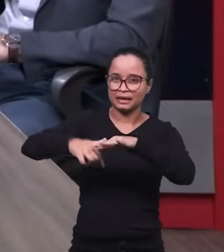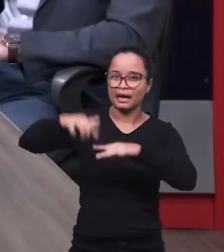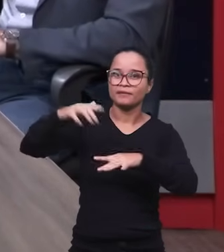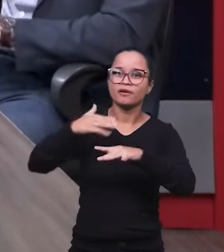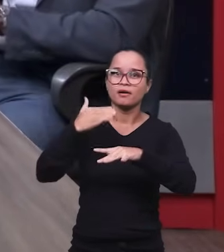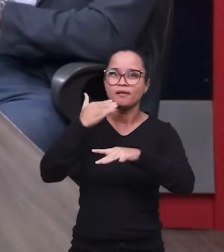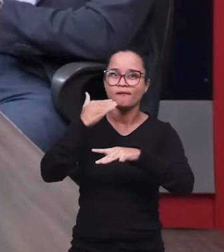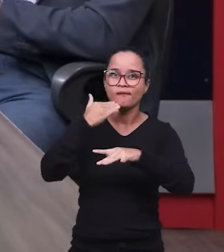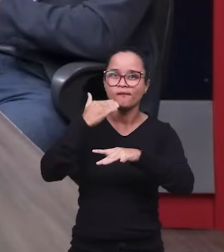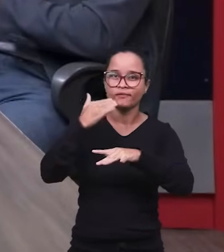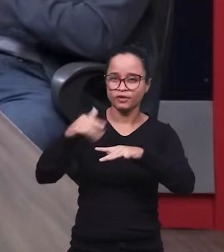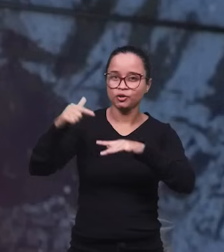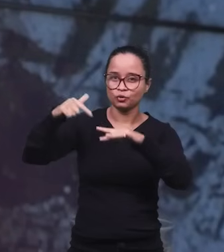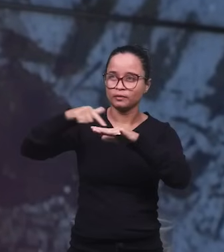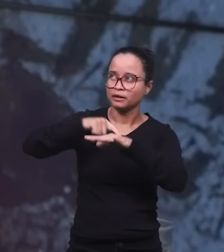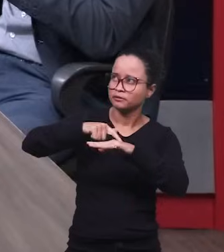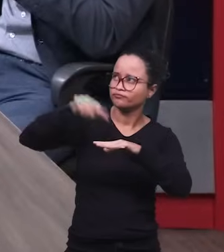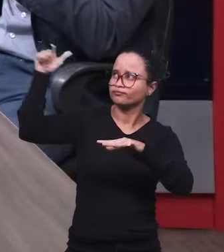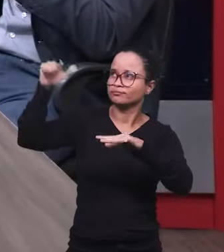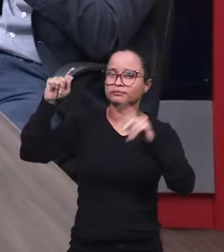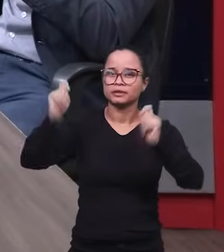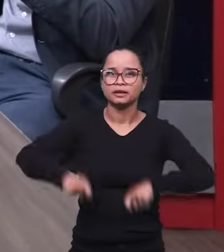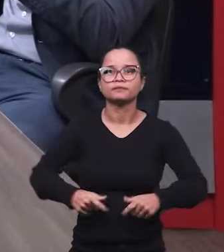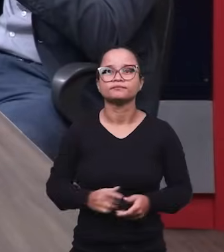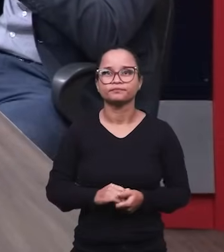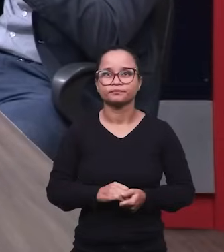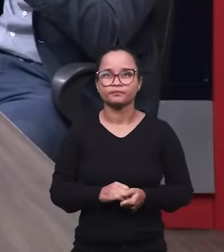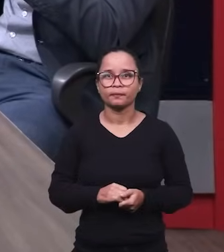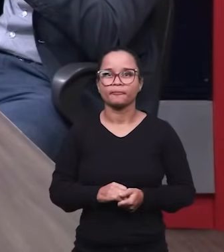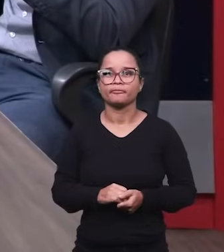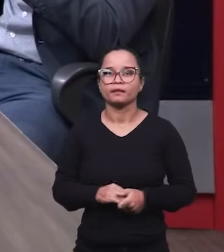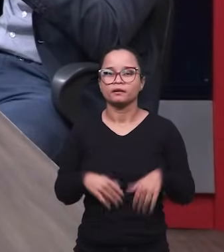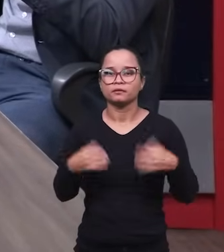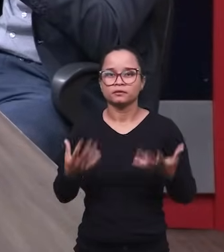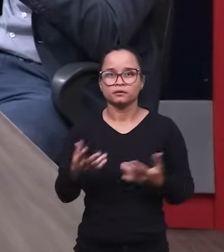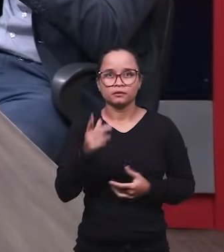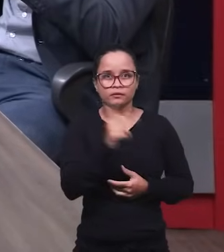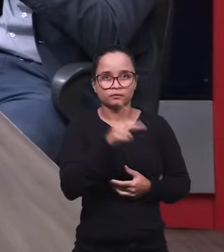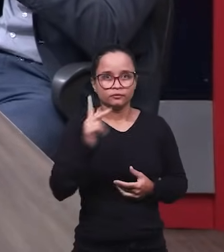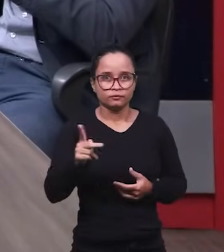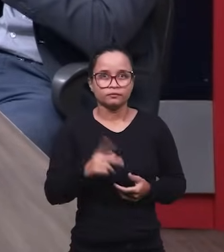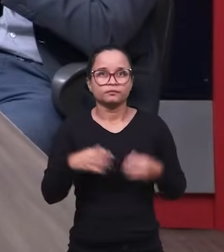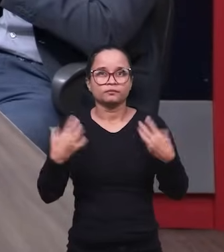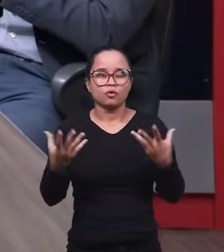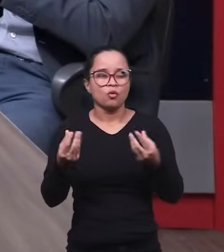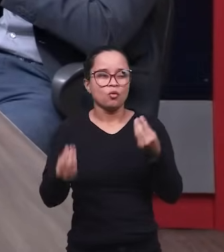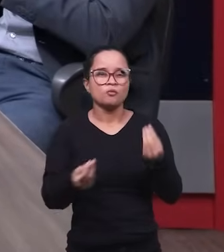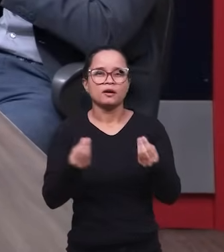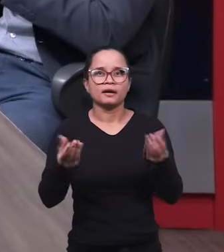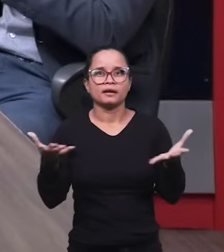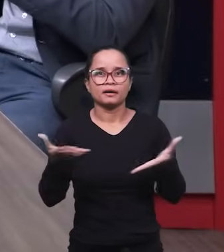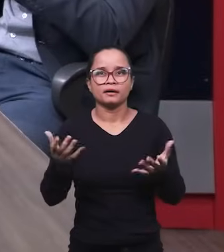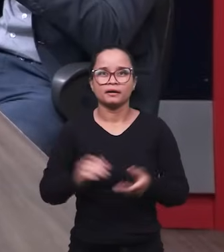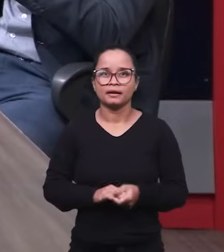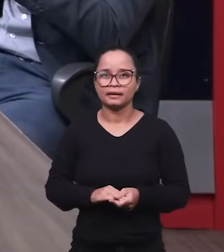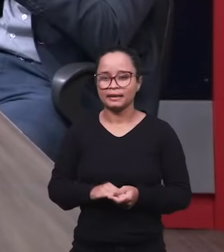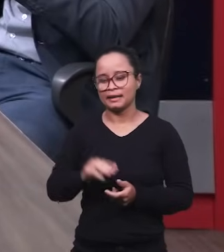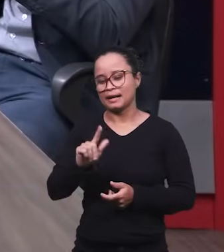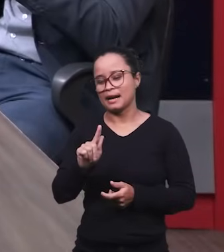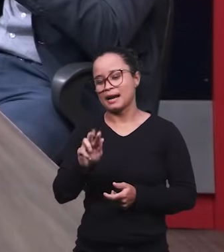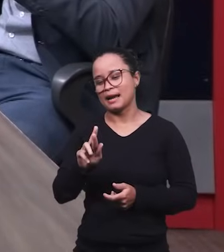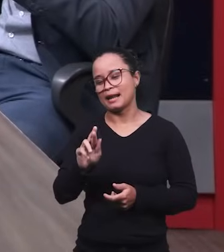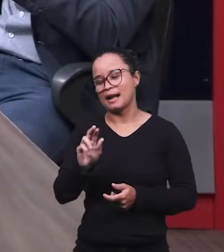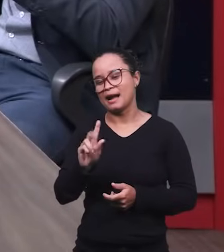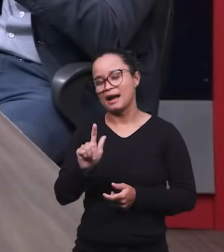sim. E qual que seria... o professor Cleiton usou muito o termo gravidade,